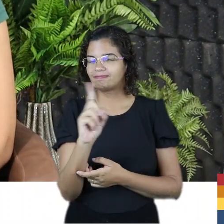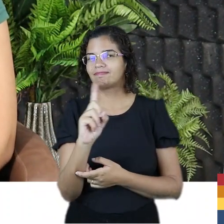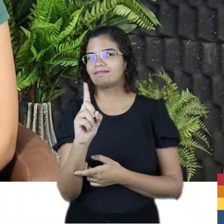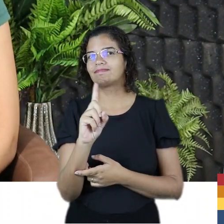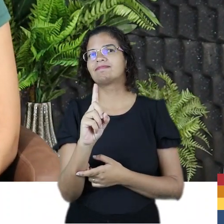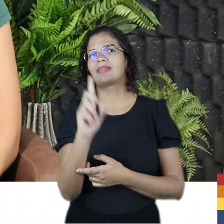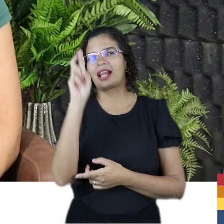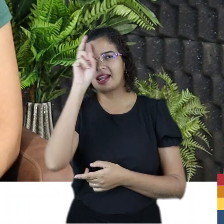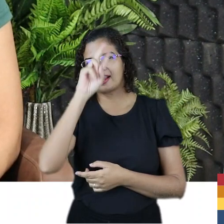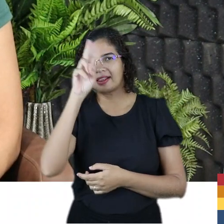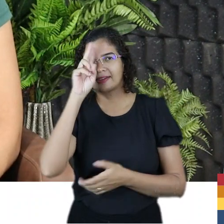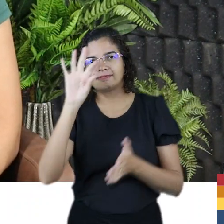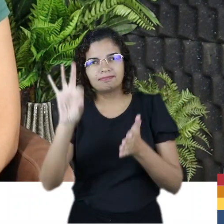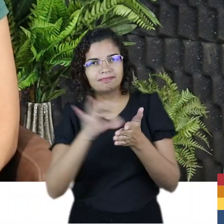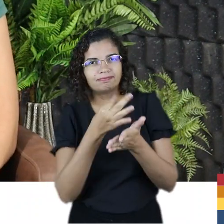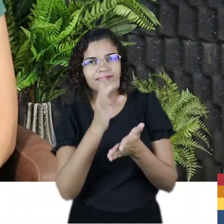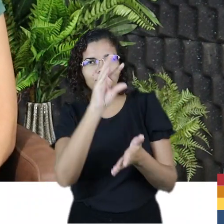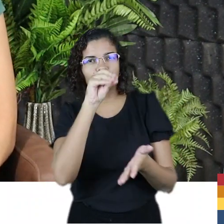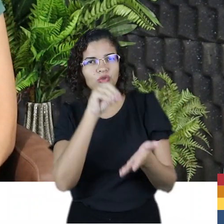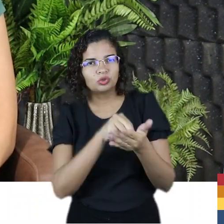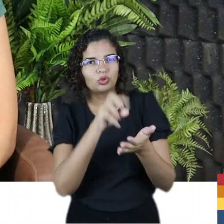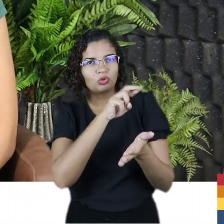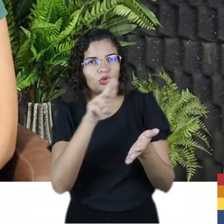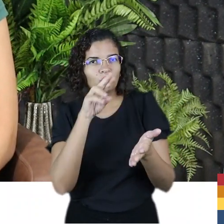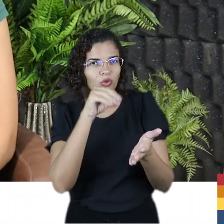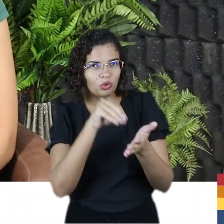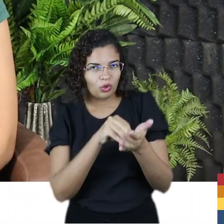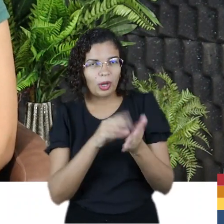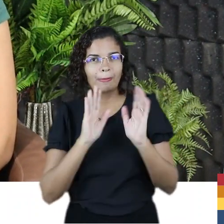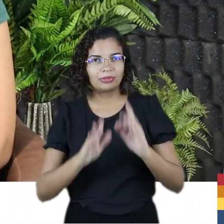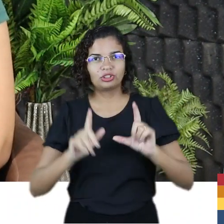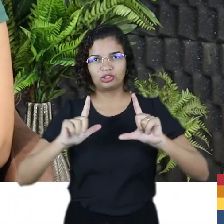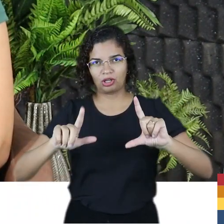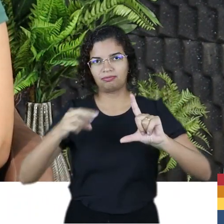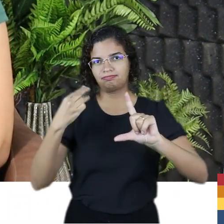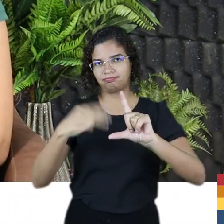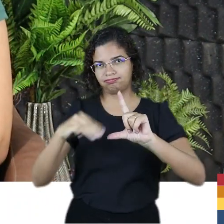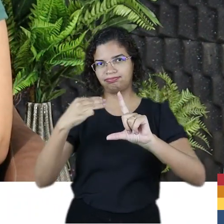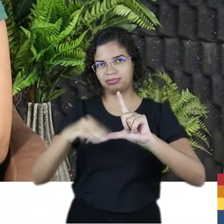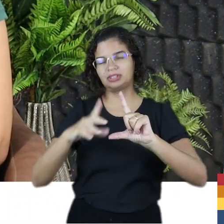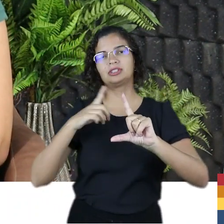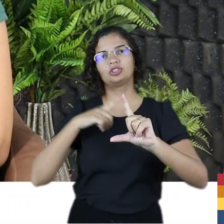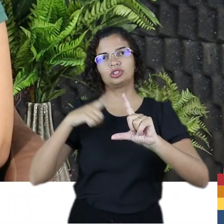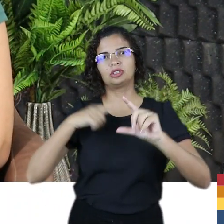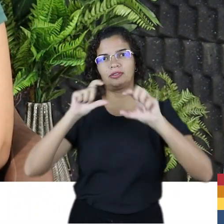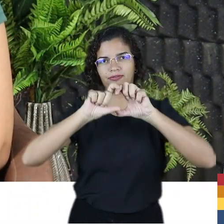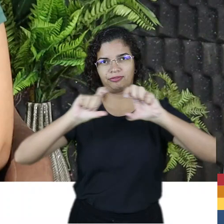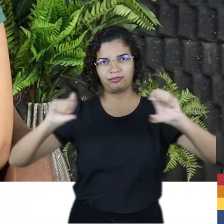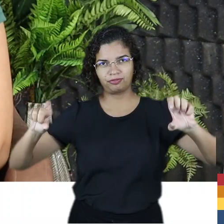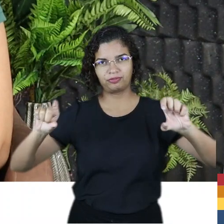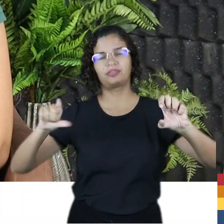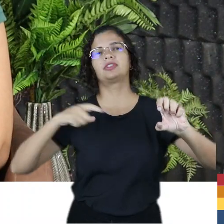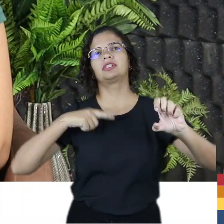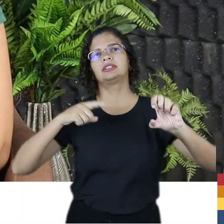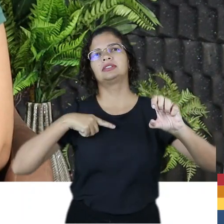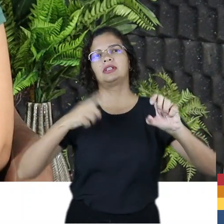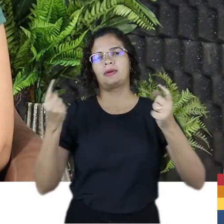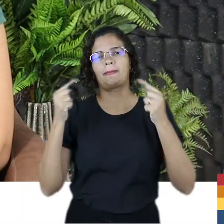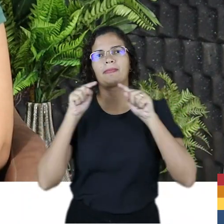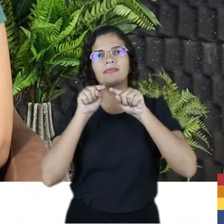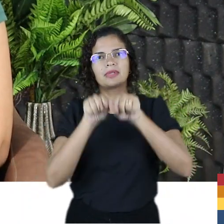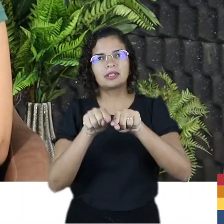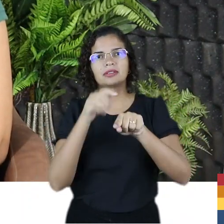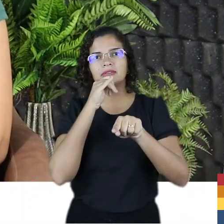chat nós deixamos aí fixado o formulário de frequência façam também avaliação é importante esse